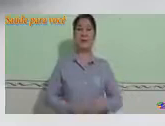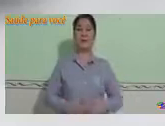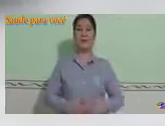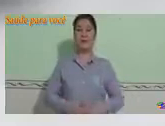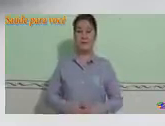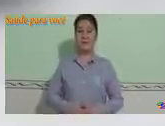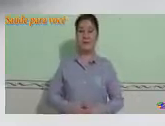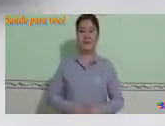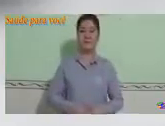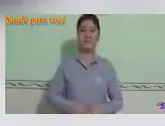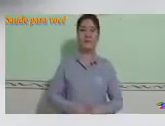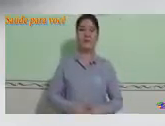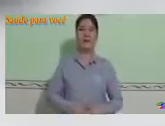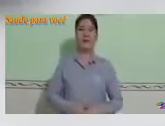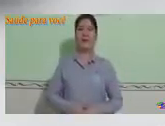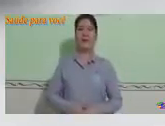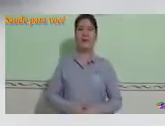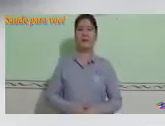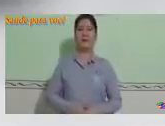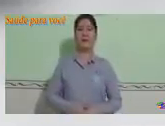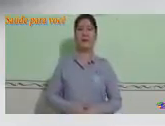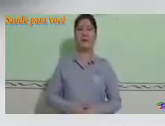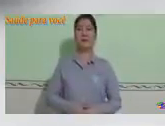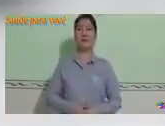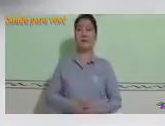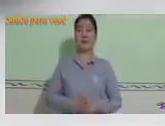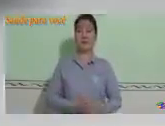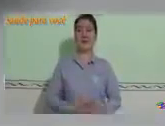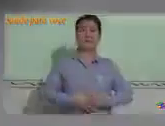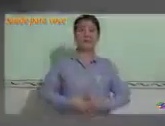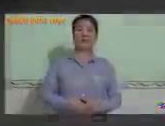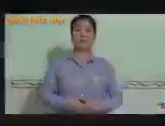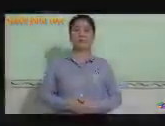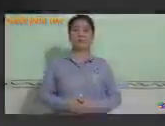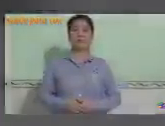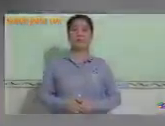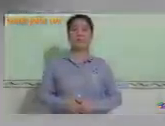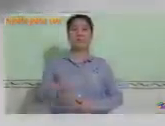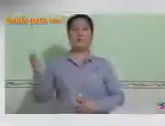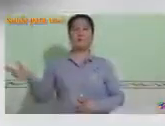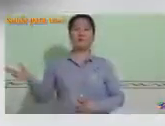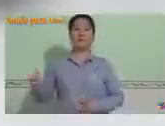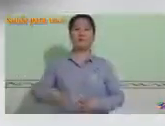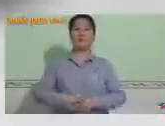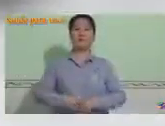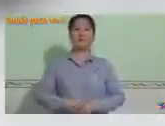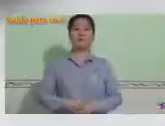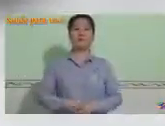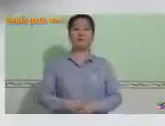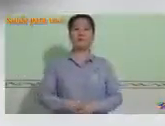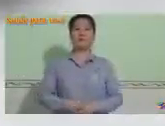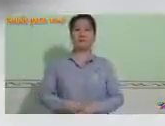Deixe-o por repousar durante alguns dias, vírgula, até que os óleos sejam completamente absorvidos. Este pó pode